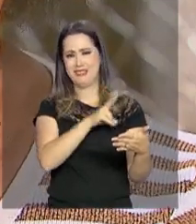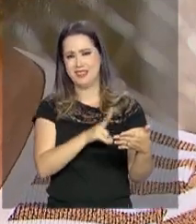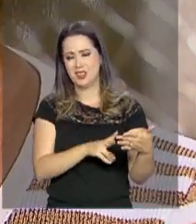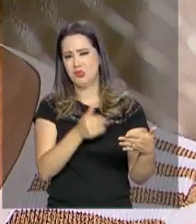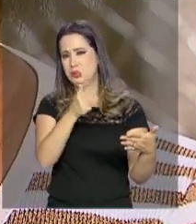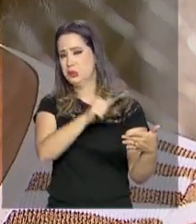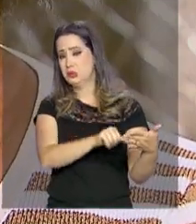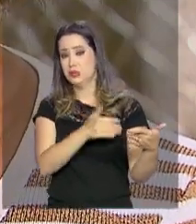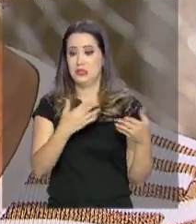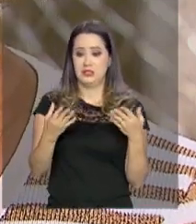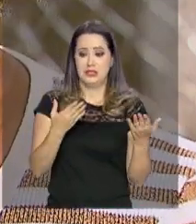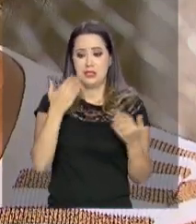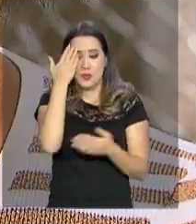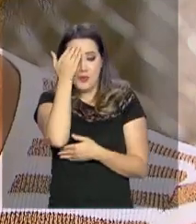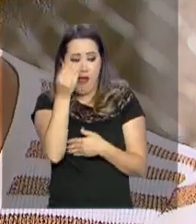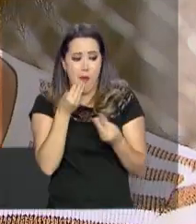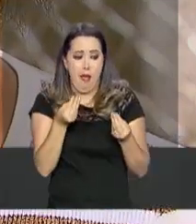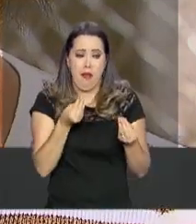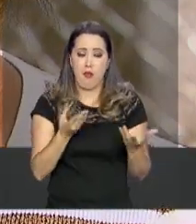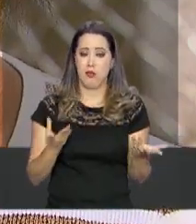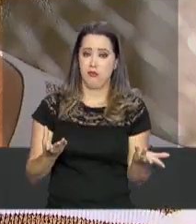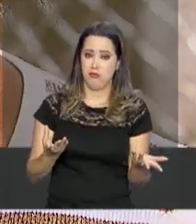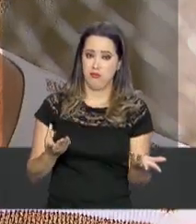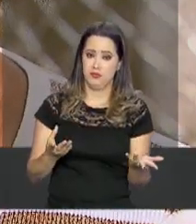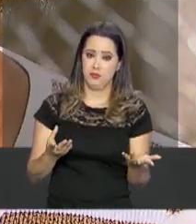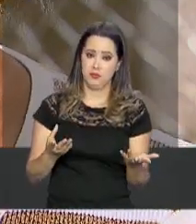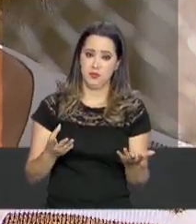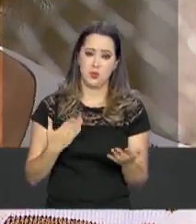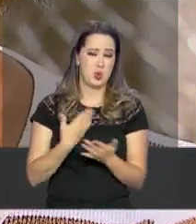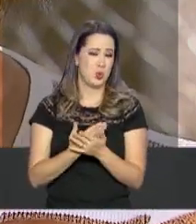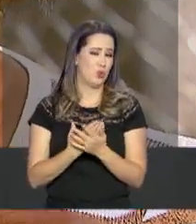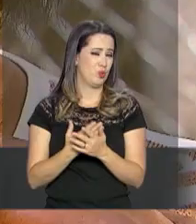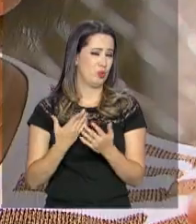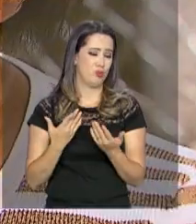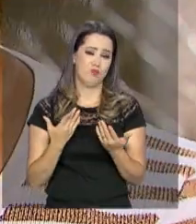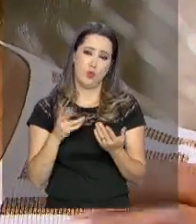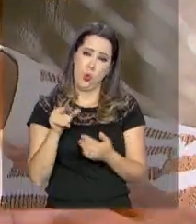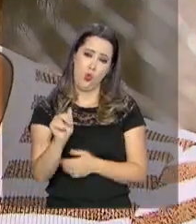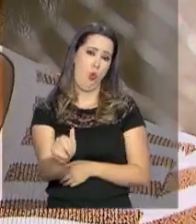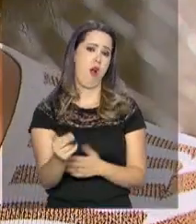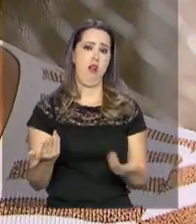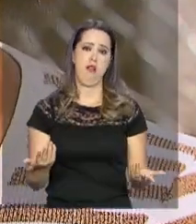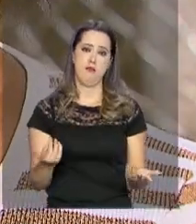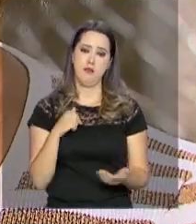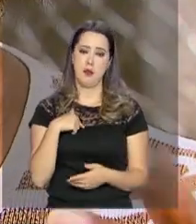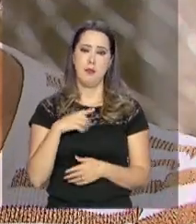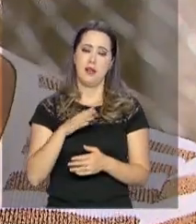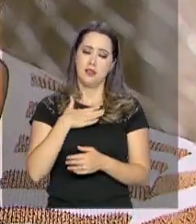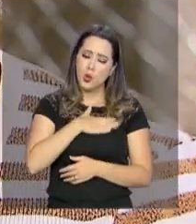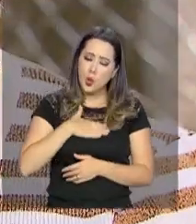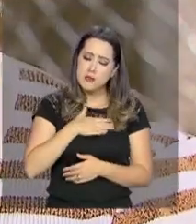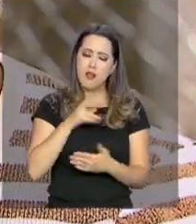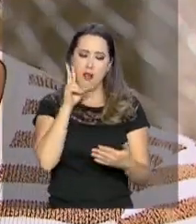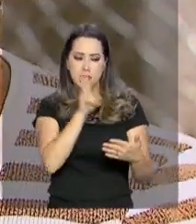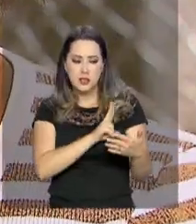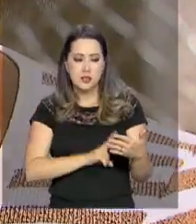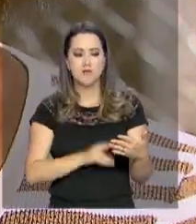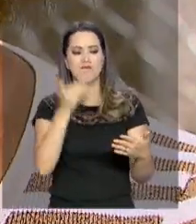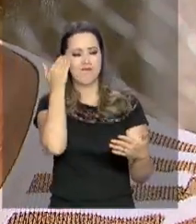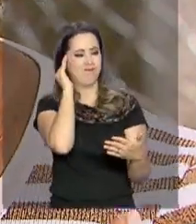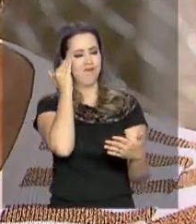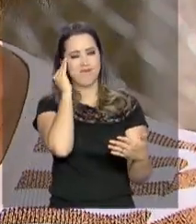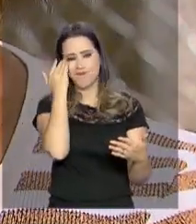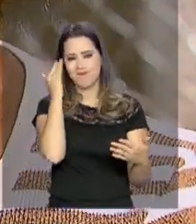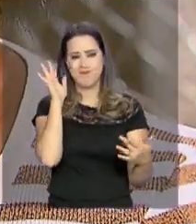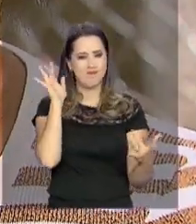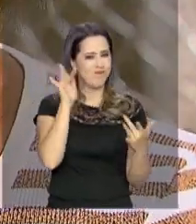eu saber, né? Que a gente nunca estudou, mas lia, tinha vontade, tinha desejo, mas não sabia. Mas como veio